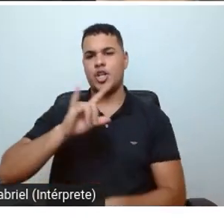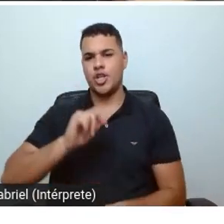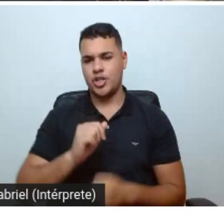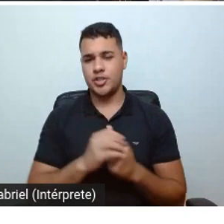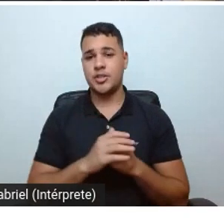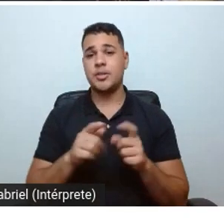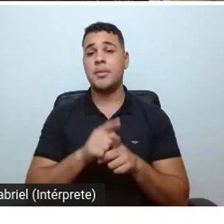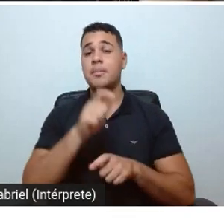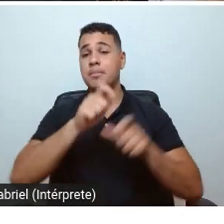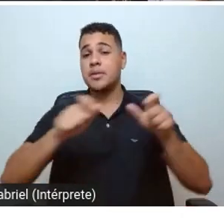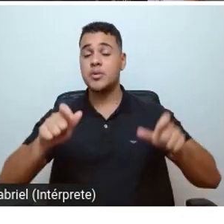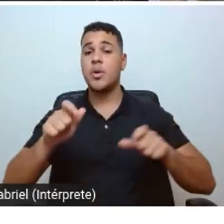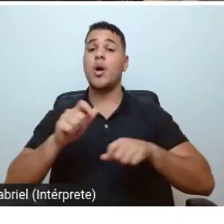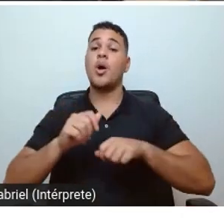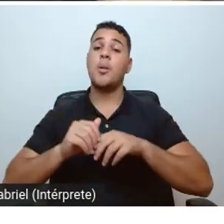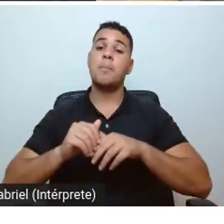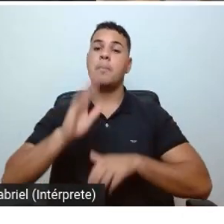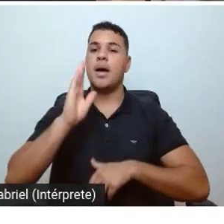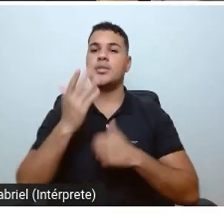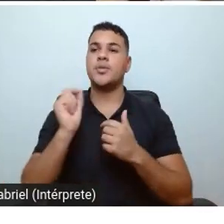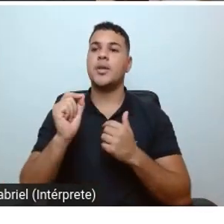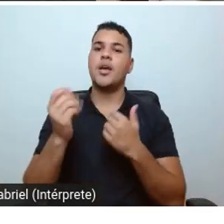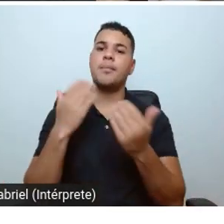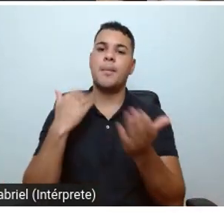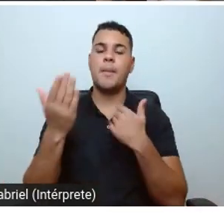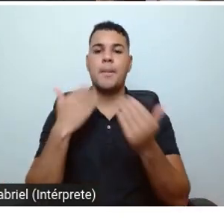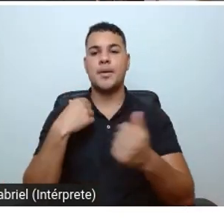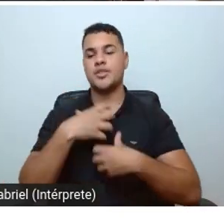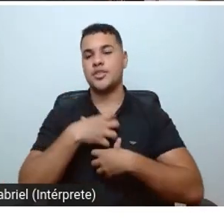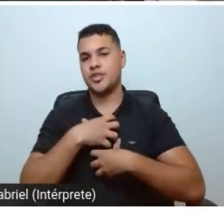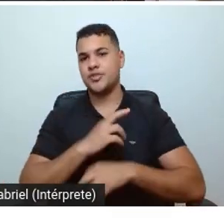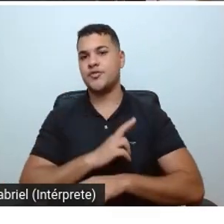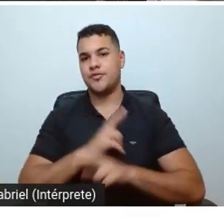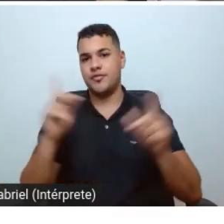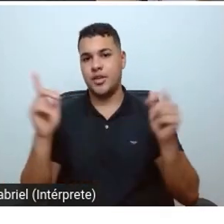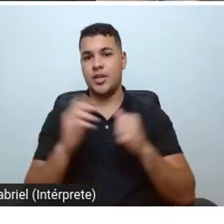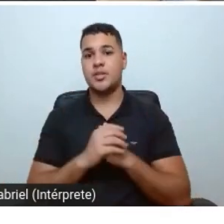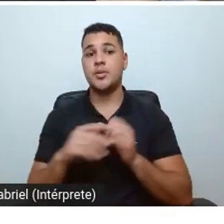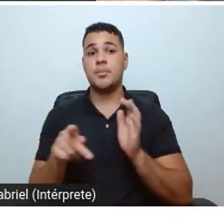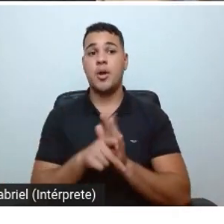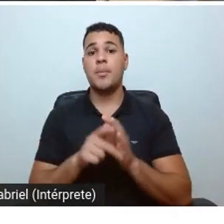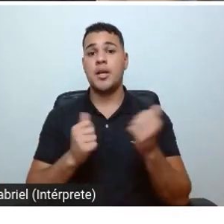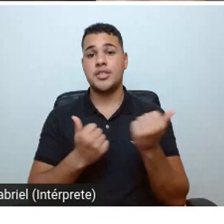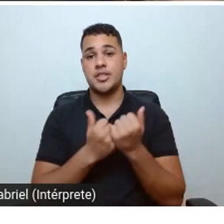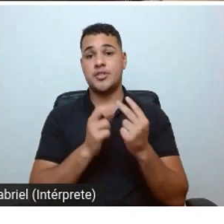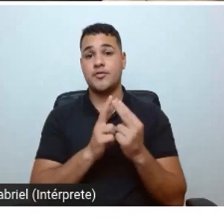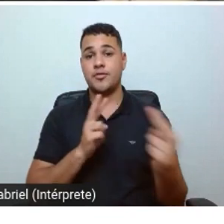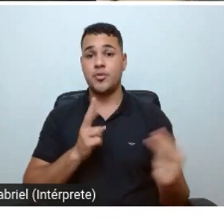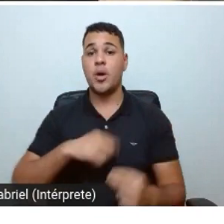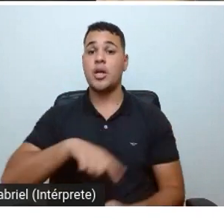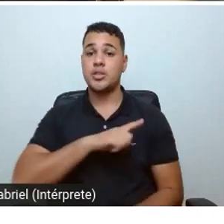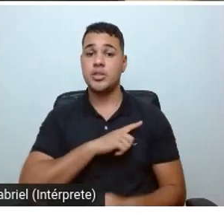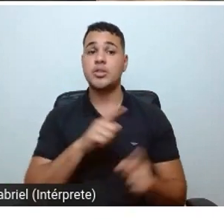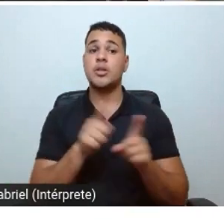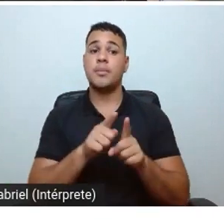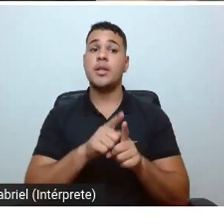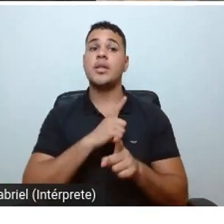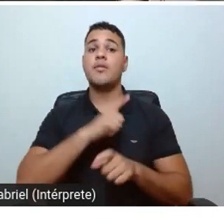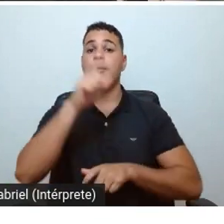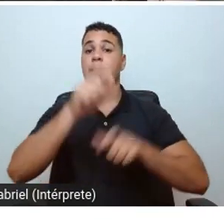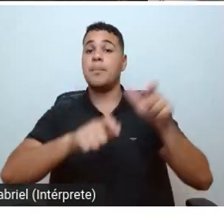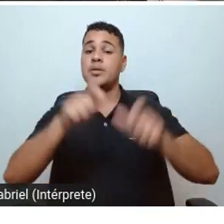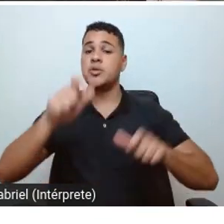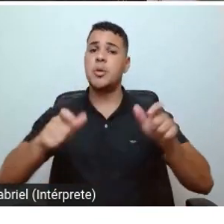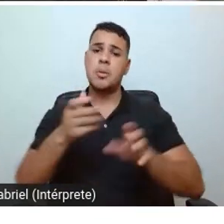a conversar de uma outra forma, né? Com assistente virtual, a gente teve também a migração de um público que não